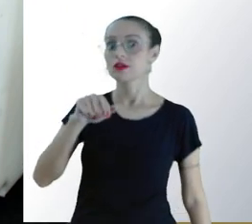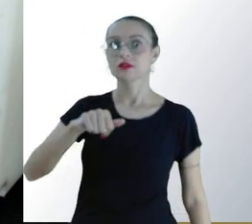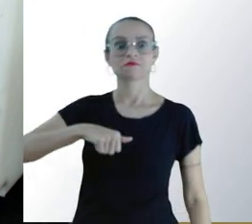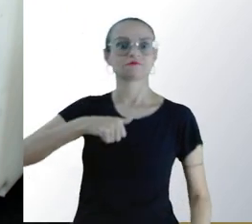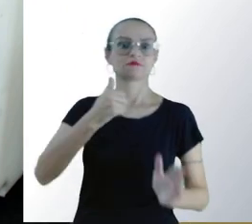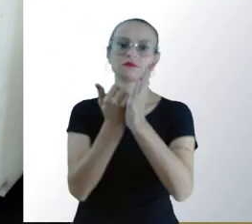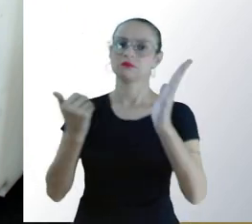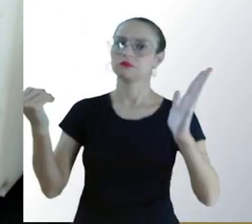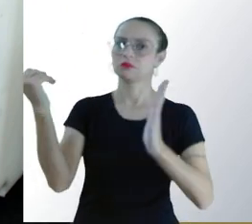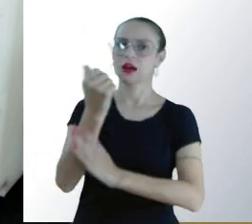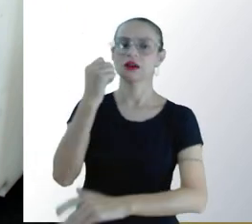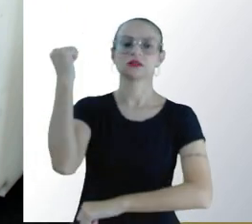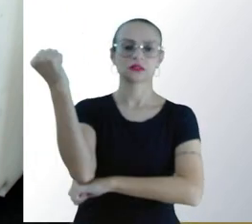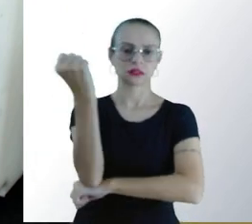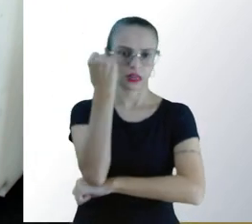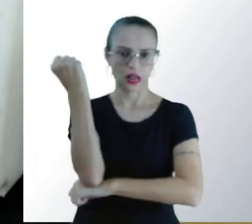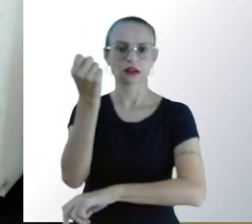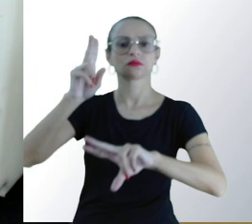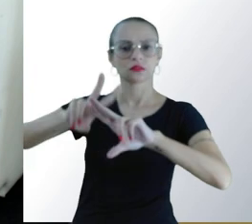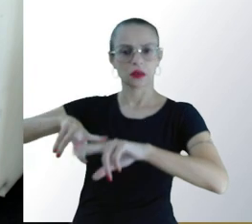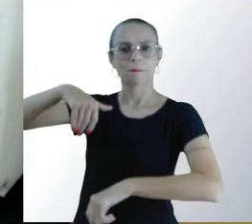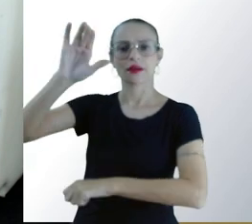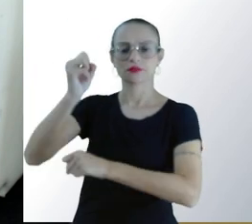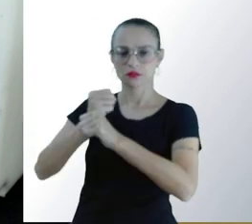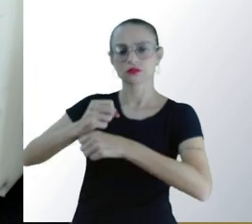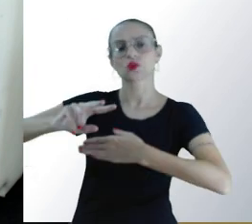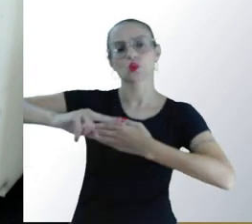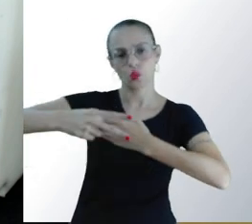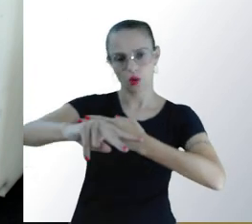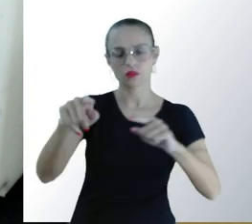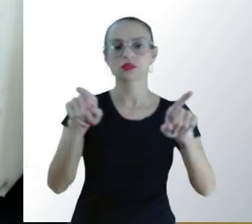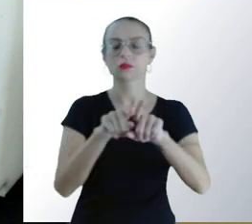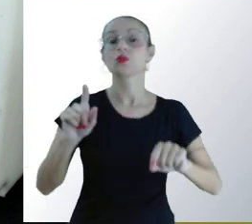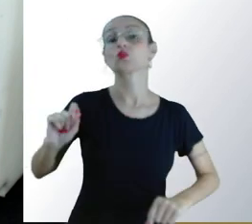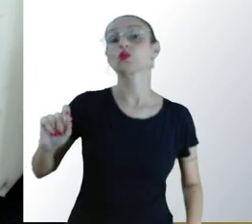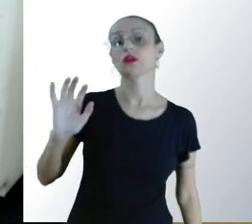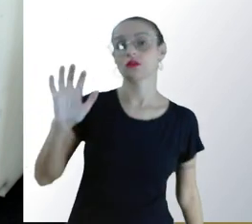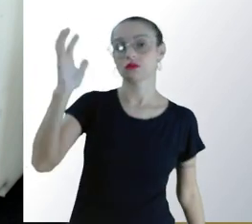mais grave, que é bem maior, e as consequências também. O que